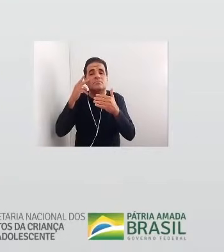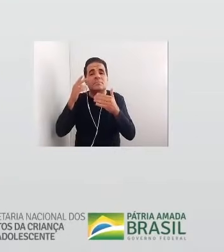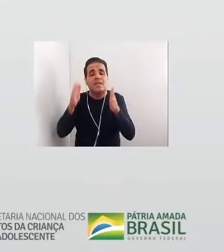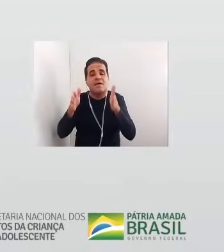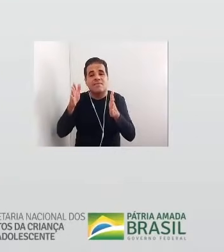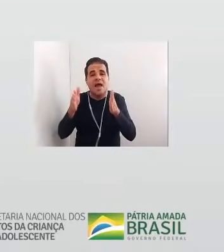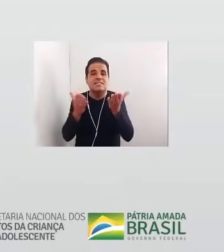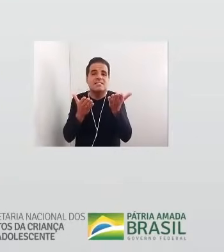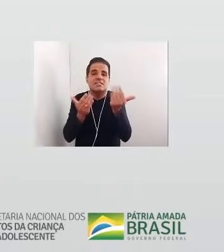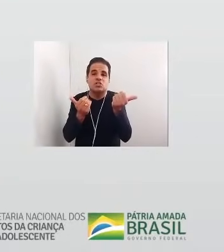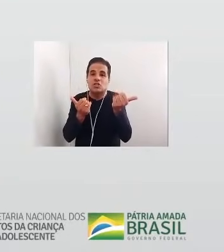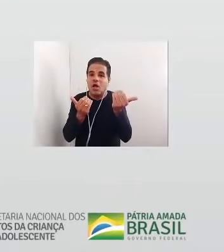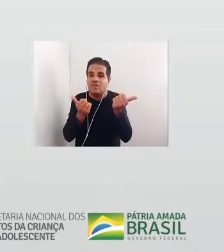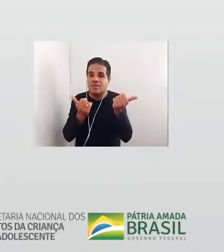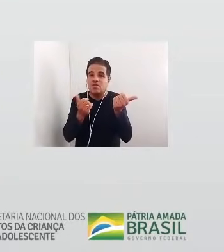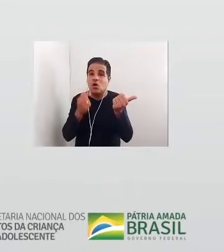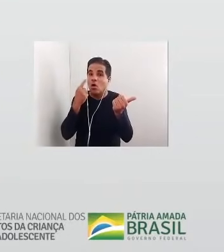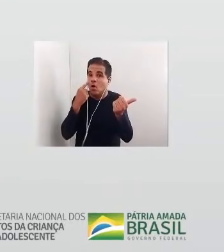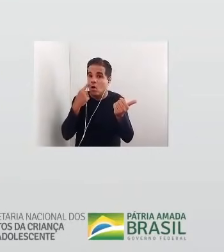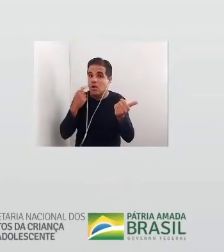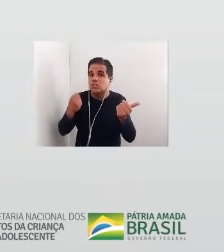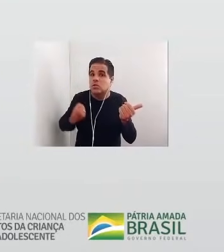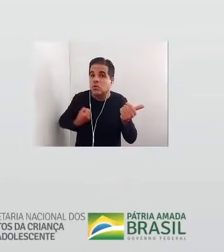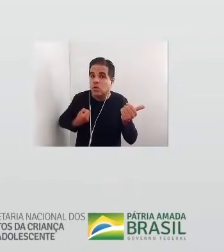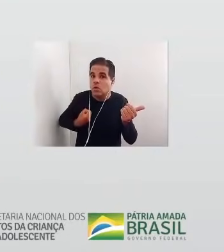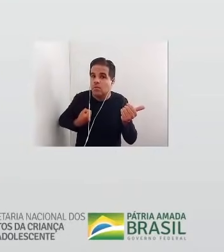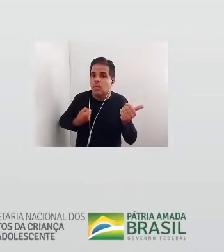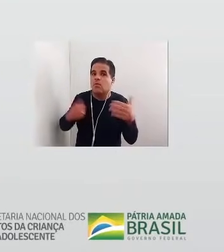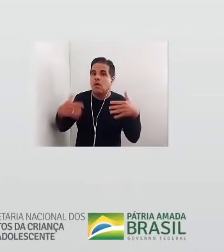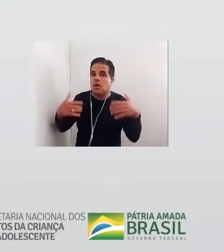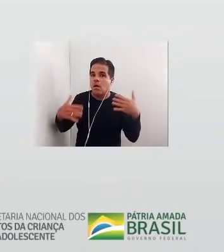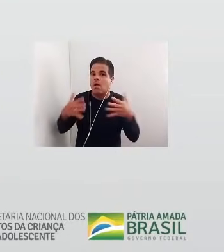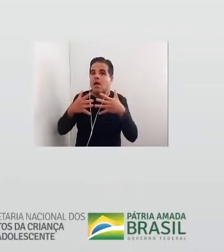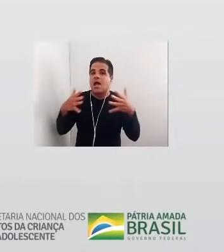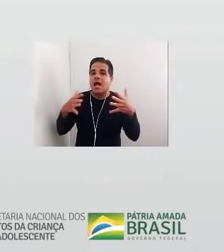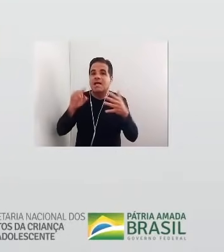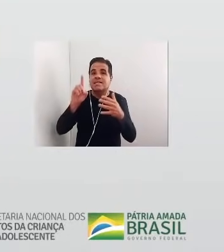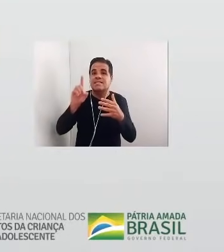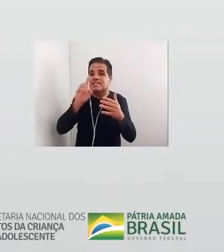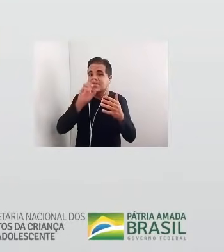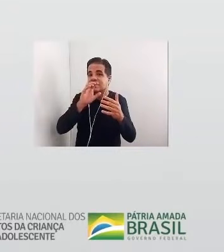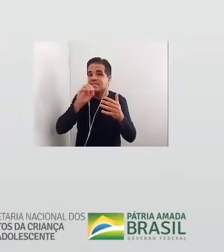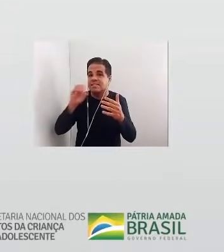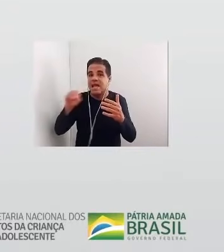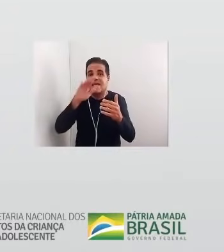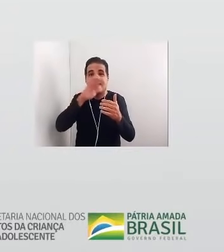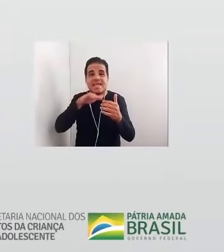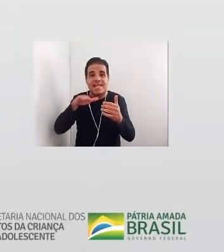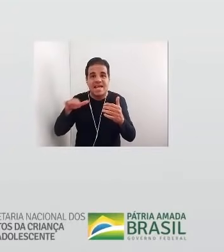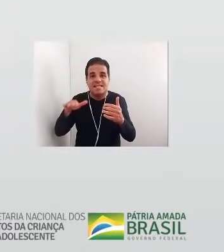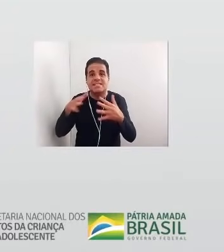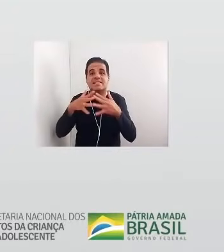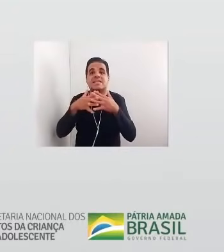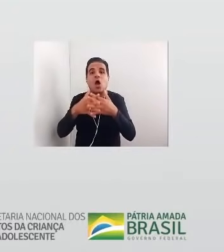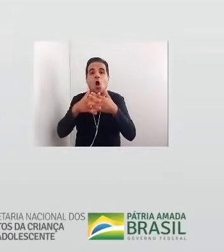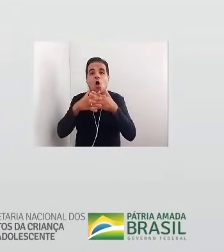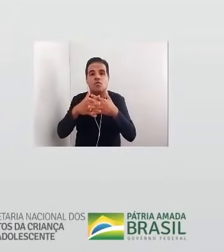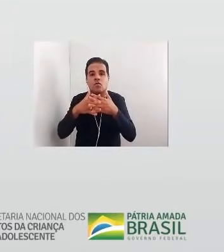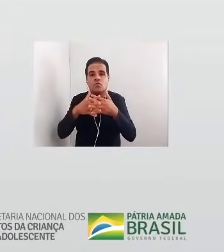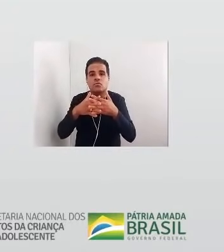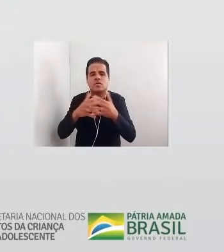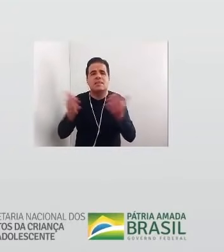puberdade. Então, olha este número, é muito chocante. De cada 100 crianças que estão confusas a respeito da